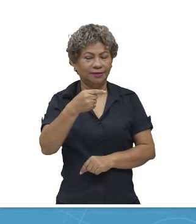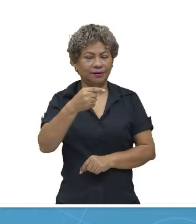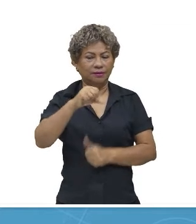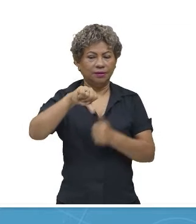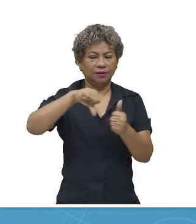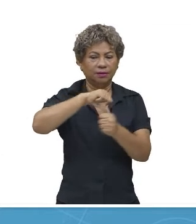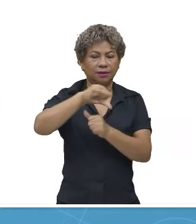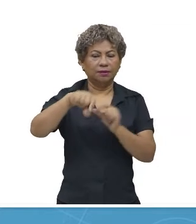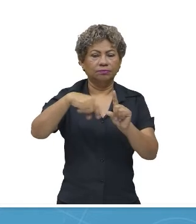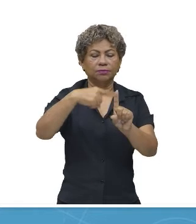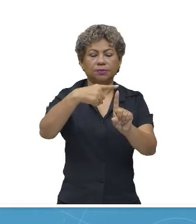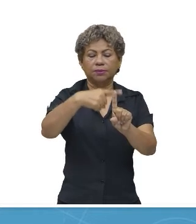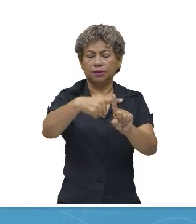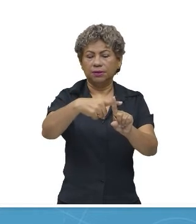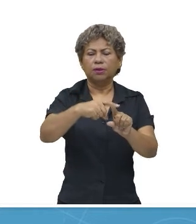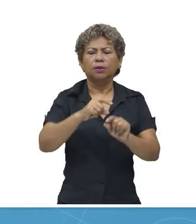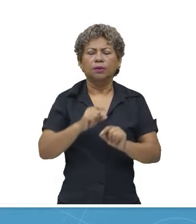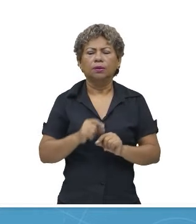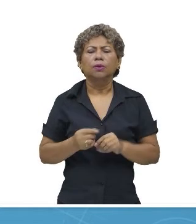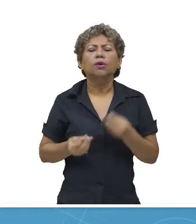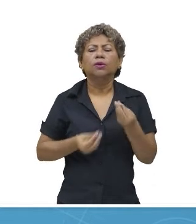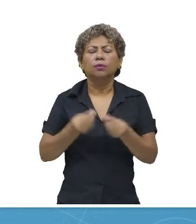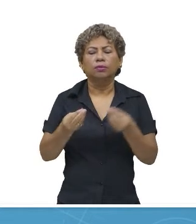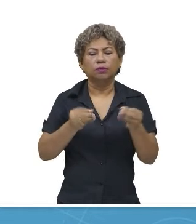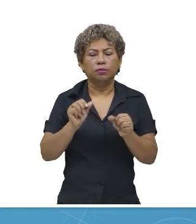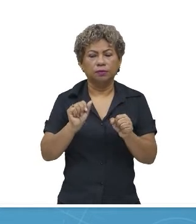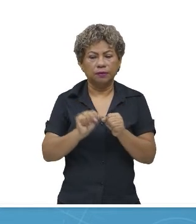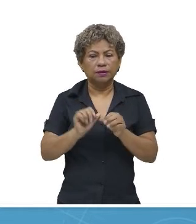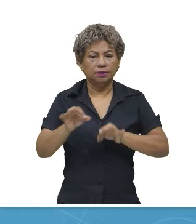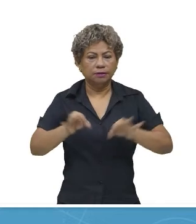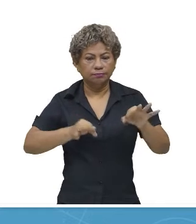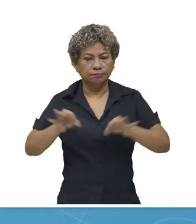isso? 10 a menos 3,